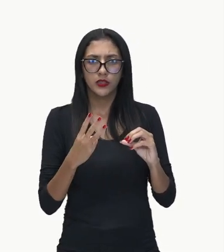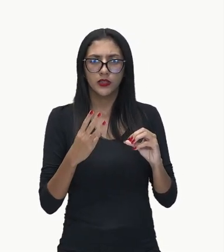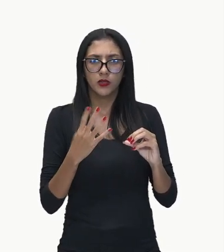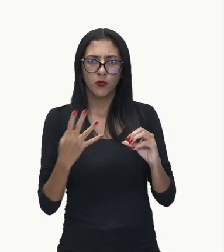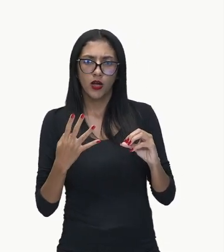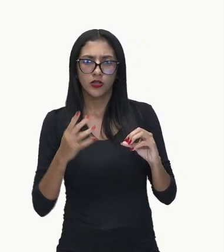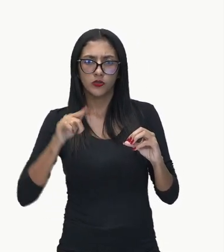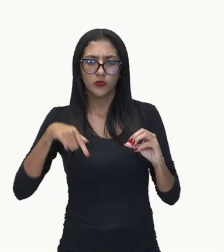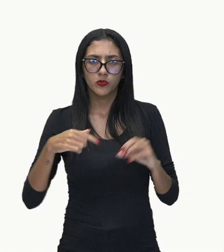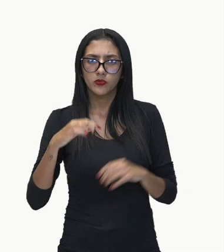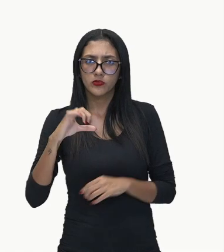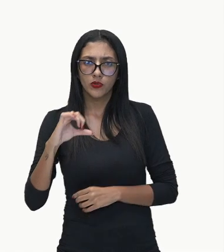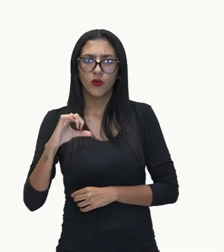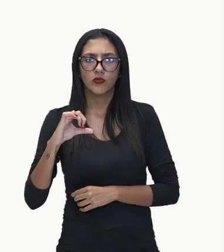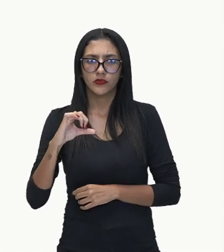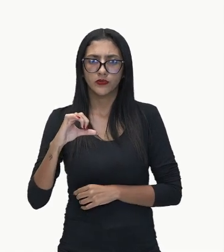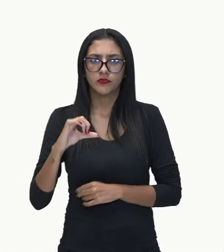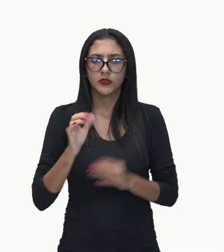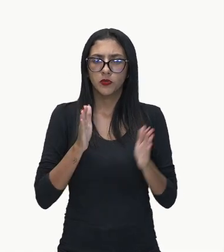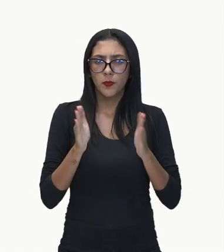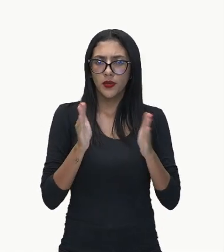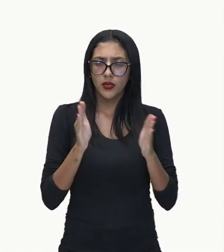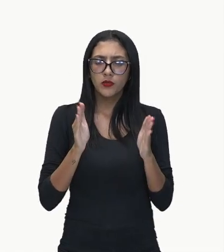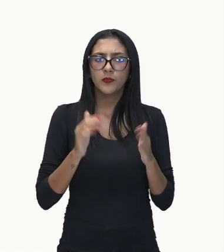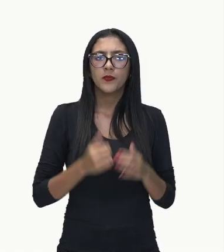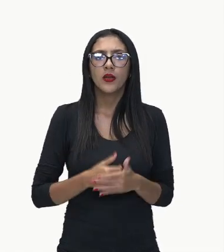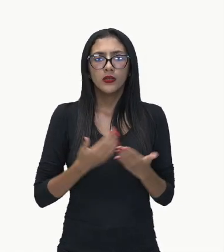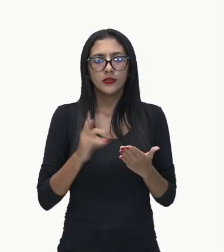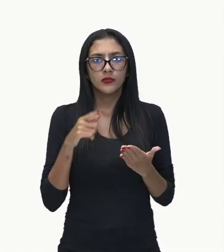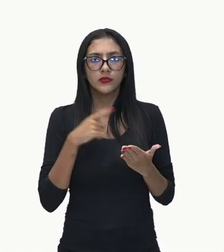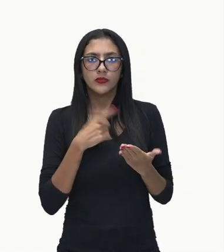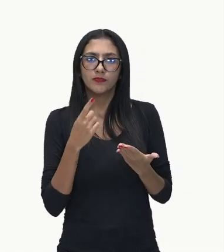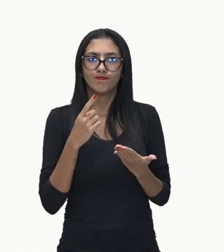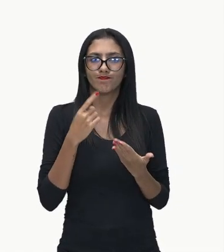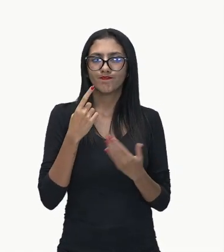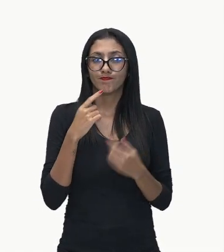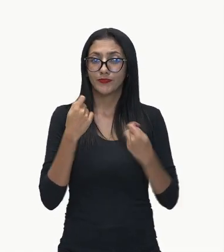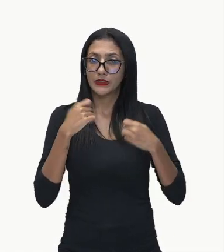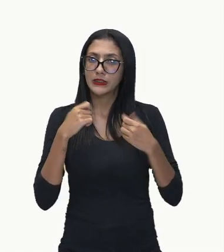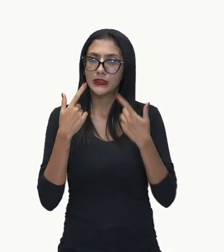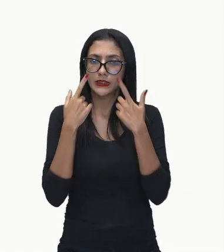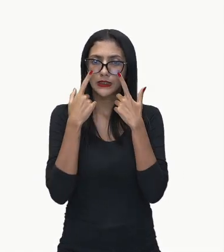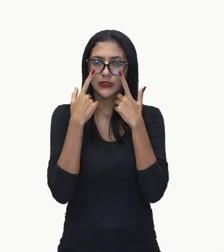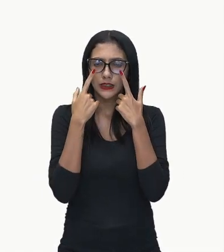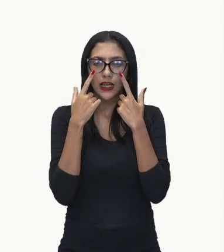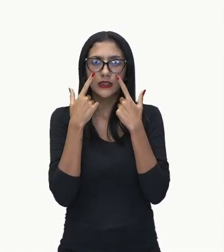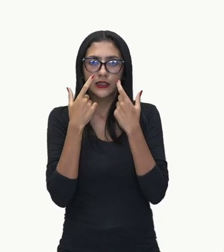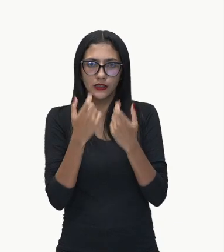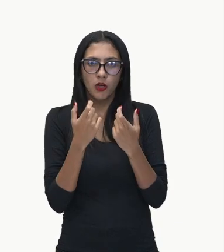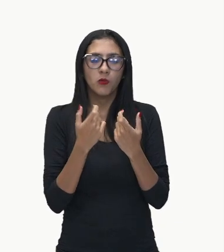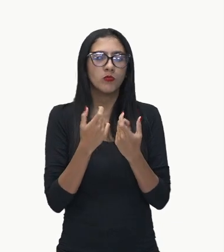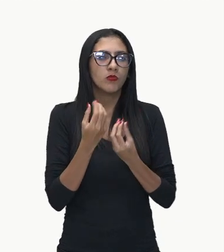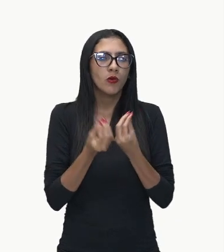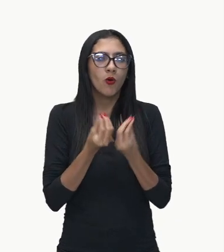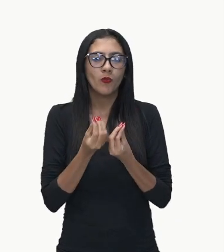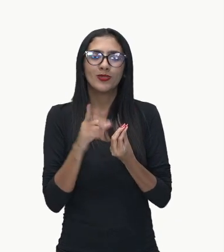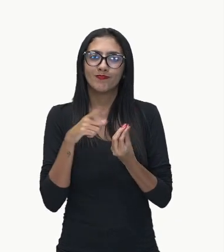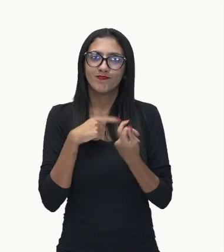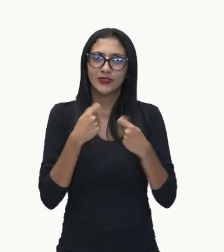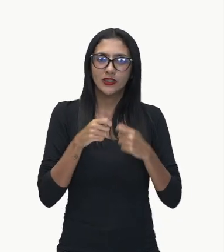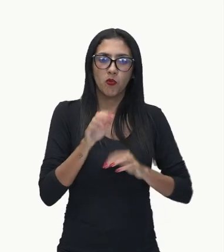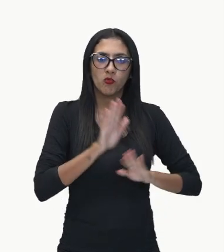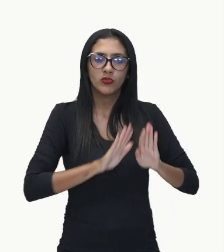30,9. Ok? Então, aqui já levanta-se um alerta para esse indivíduo que ele precisa entrar ali